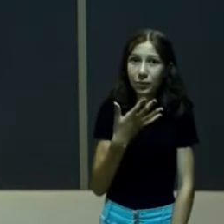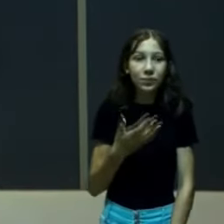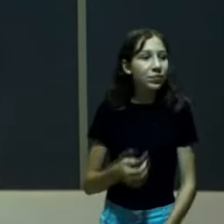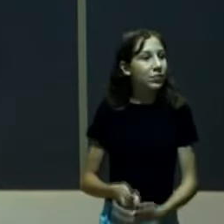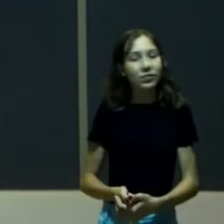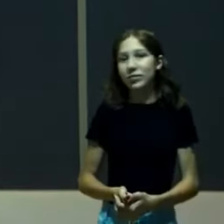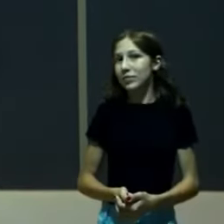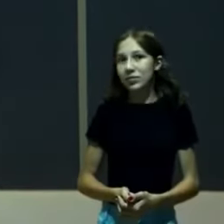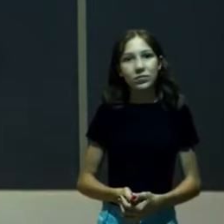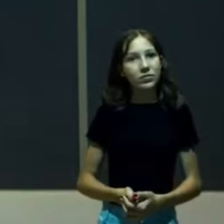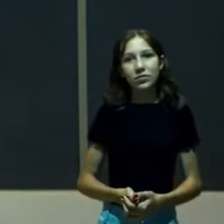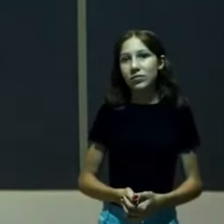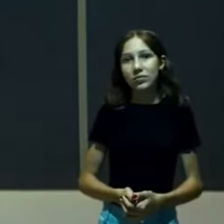É.